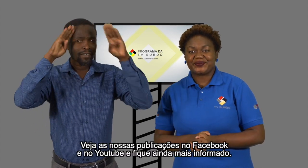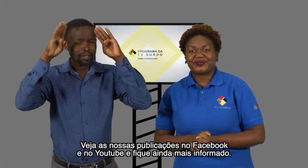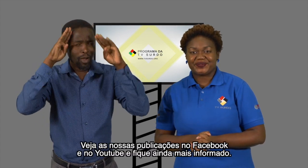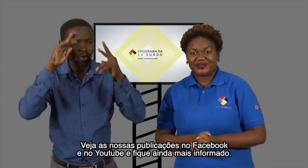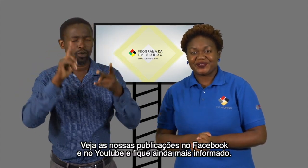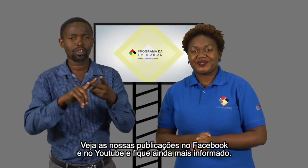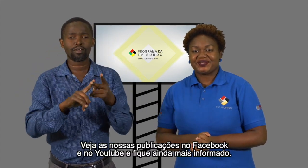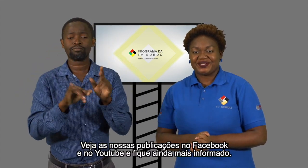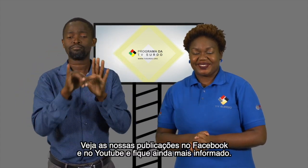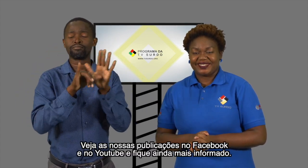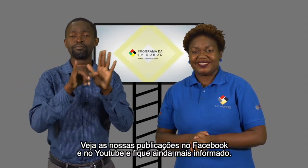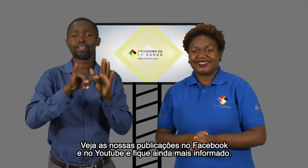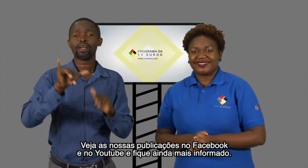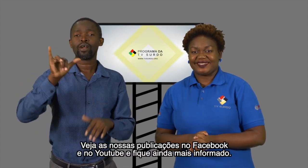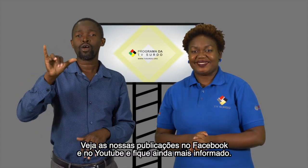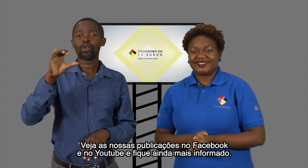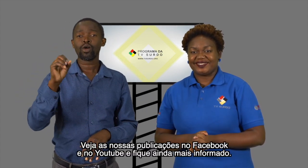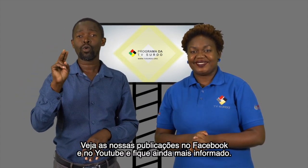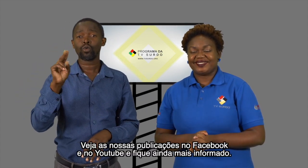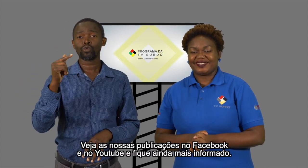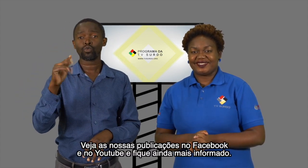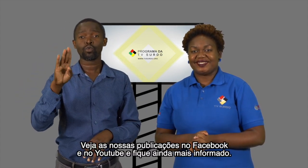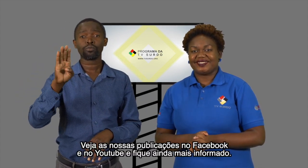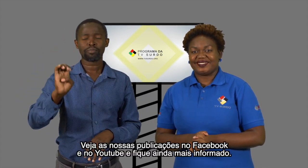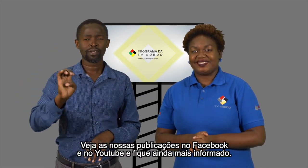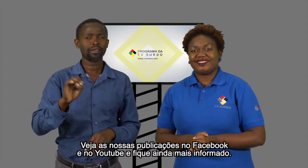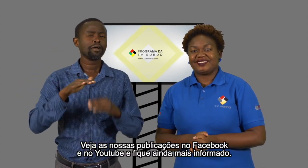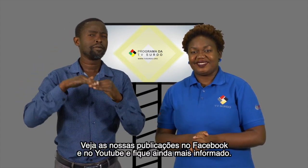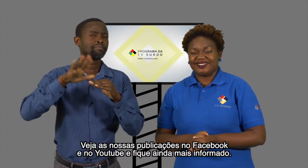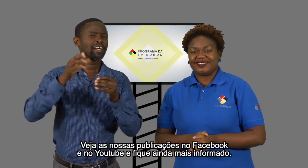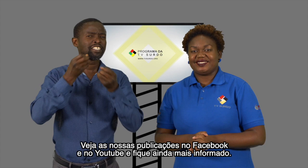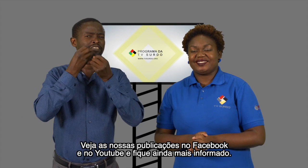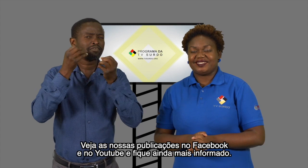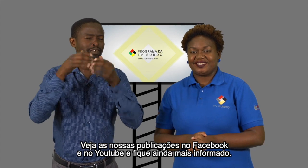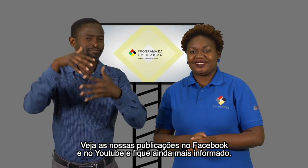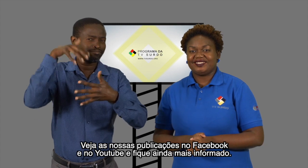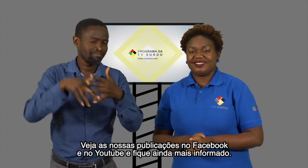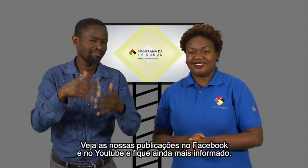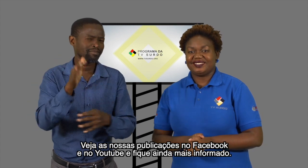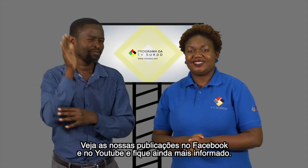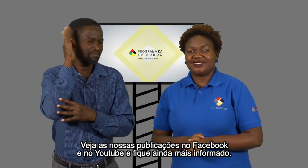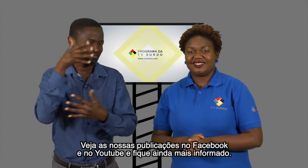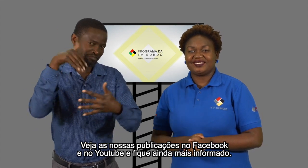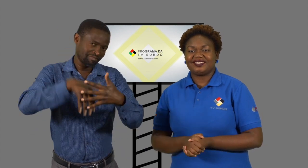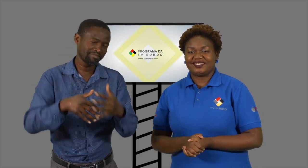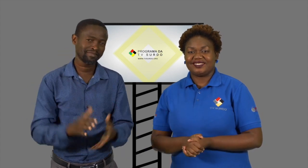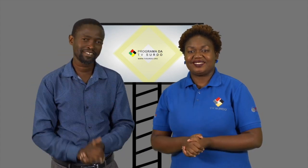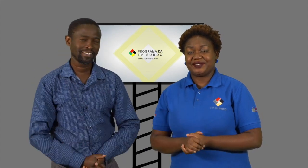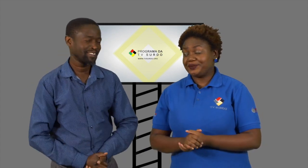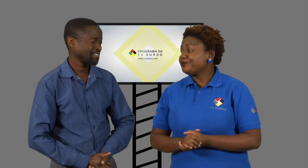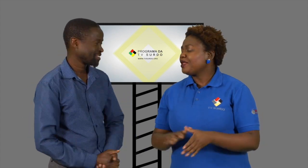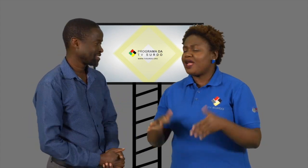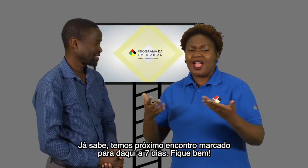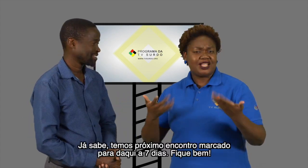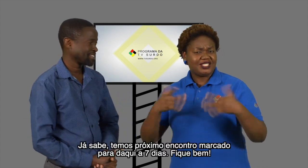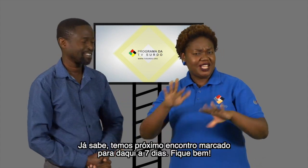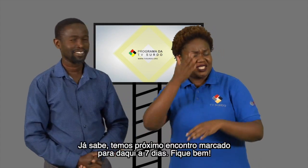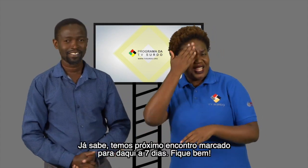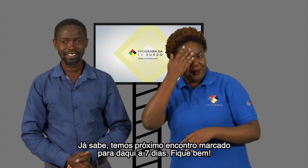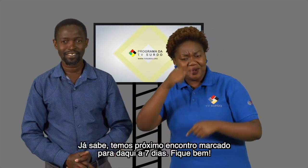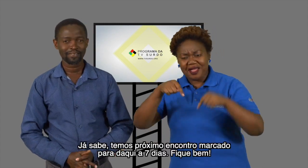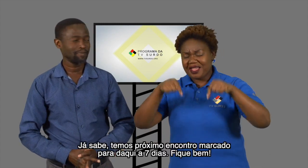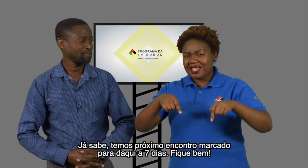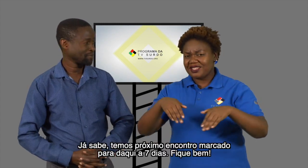Veja as nossas publicações no Facebook e no YouTube e fique ainda mais informado. Já